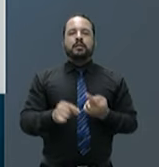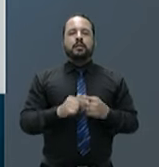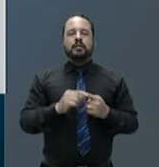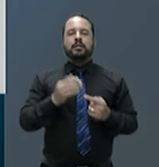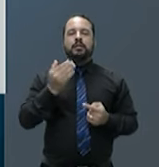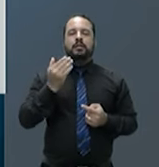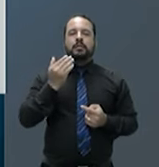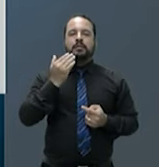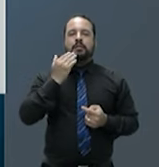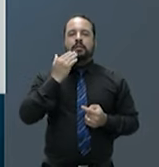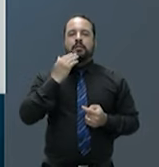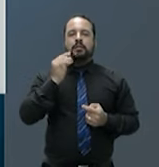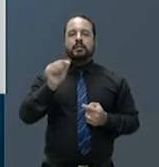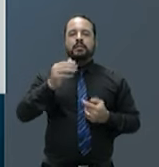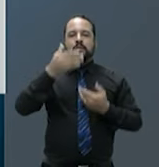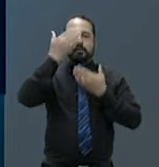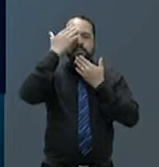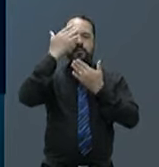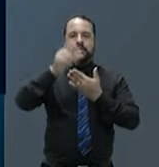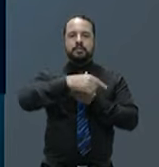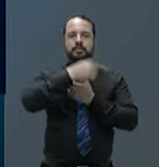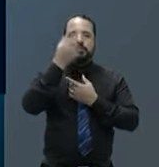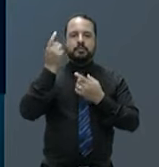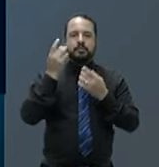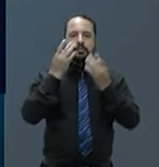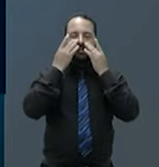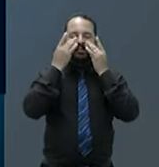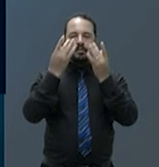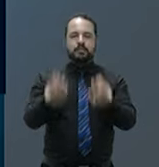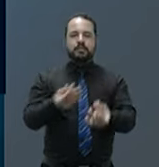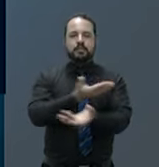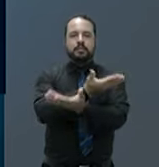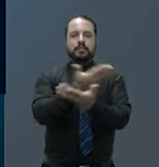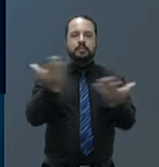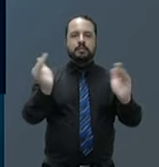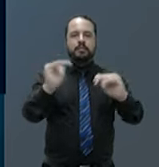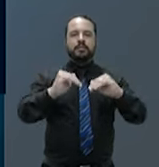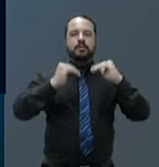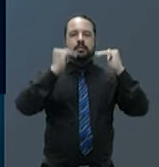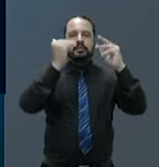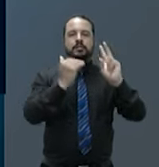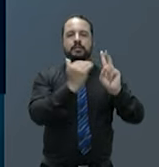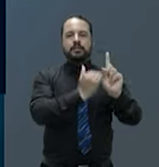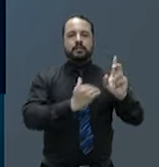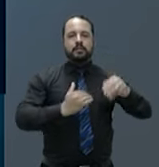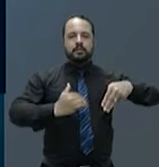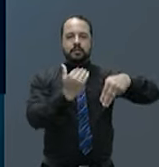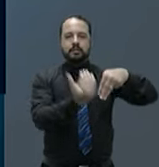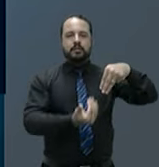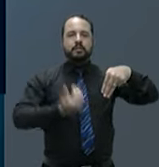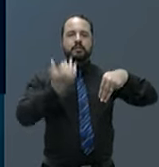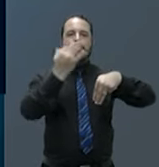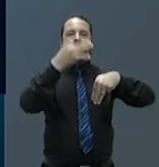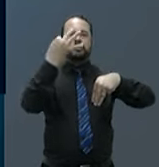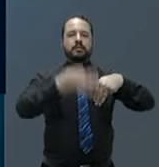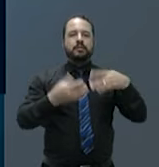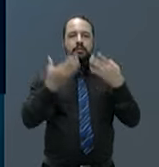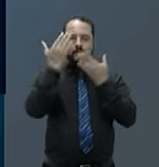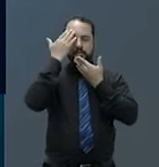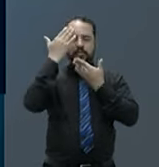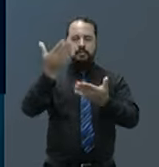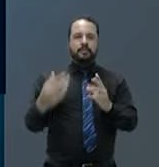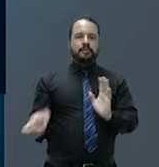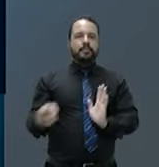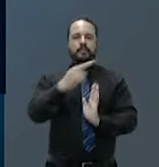deferimento. Muito obrigada pela atenção de vossas excelências. Muito obrigada, doutora. Eu passo, então, agora a palavra ao doutor